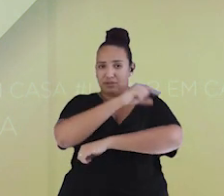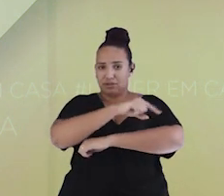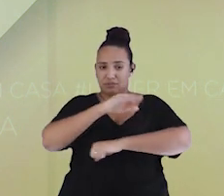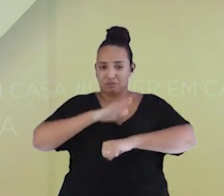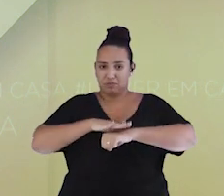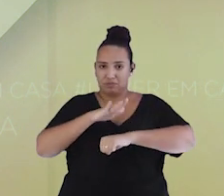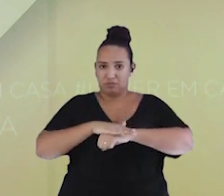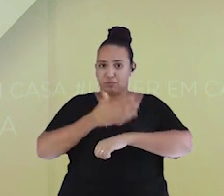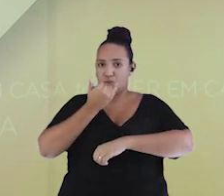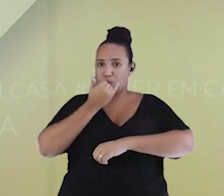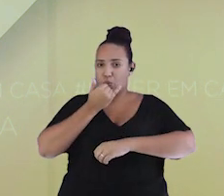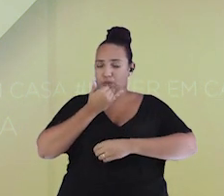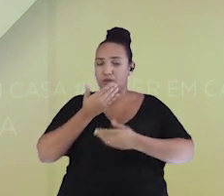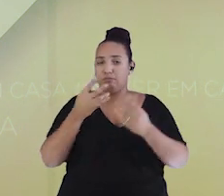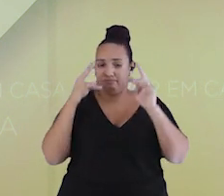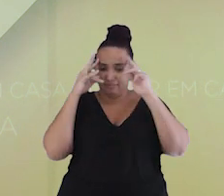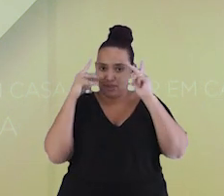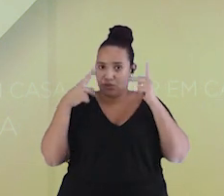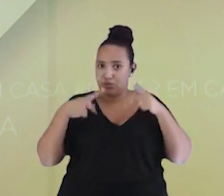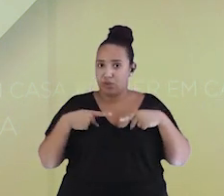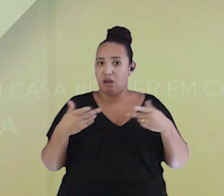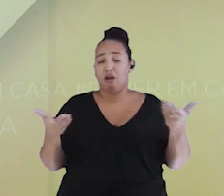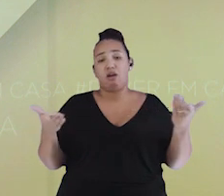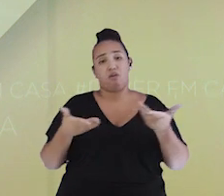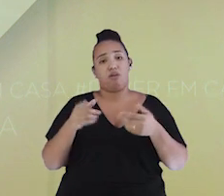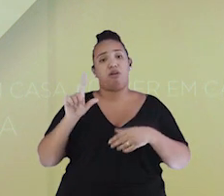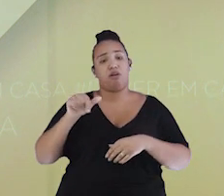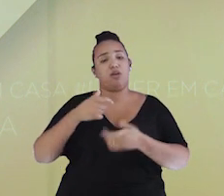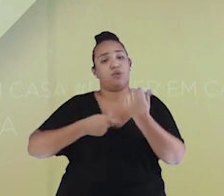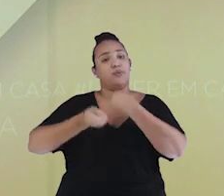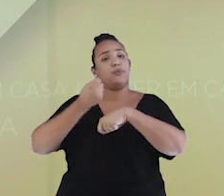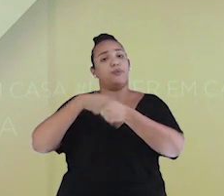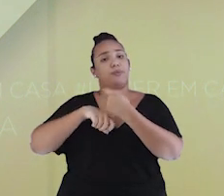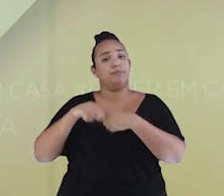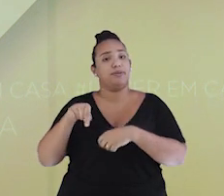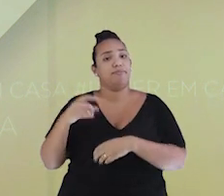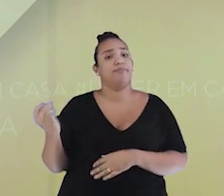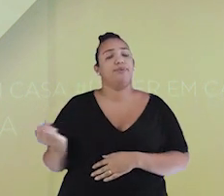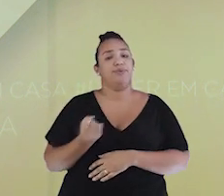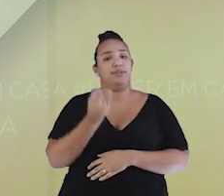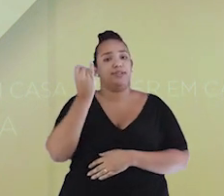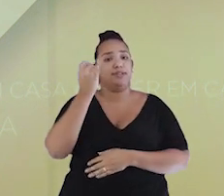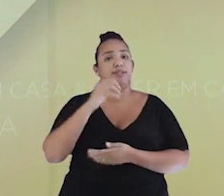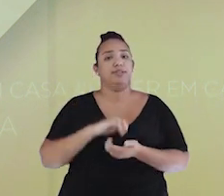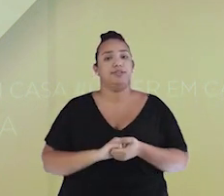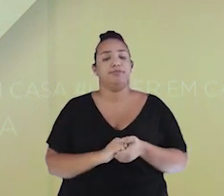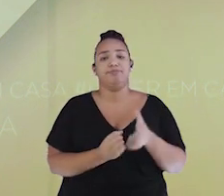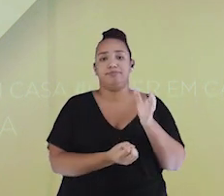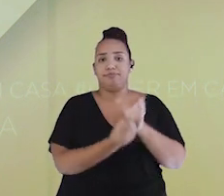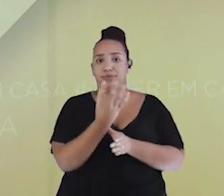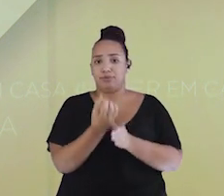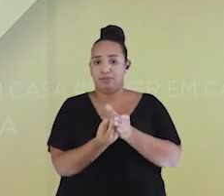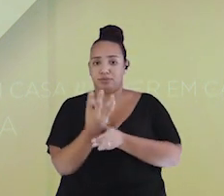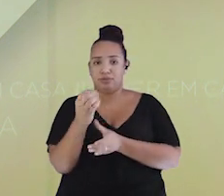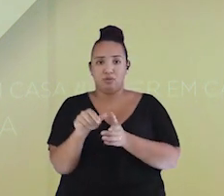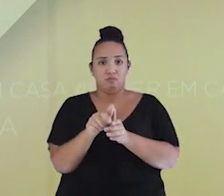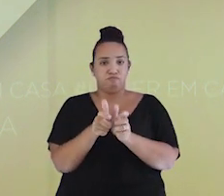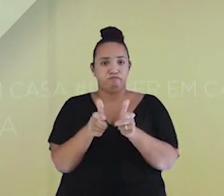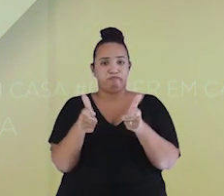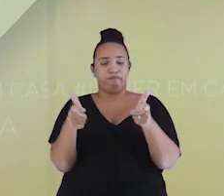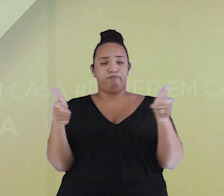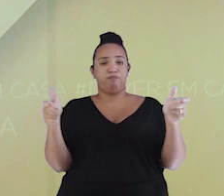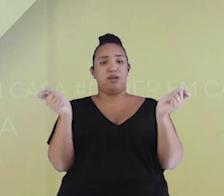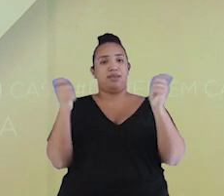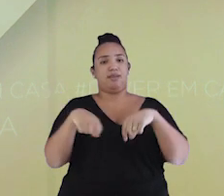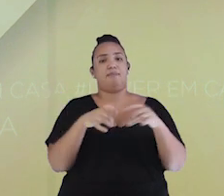as pessoas praticavam agricultura para consumo próprio, agora é uma atividade econômica importante, em que a